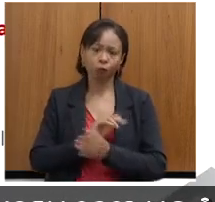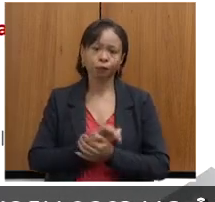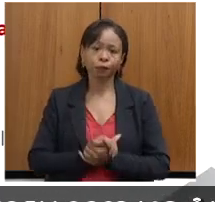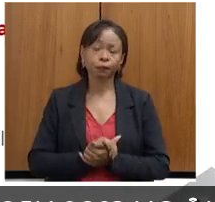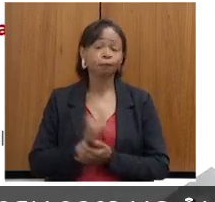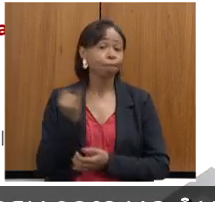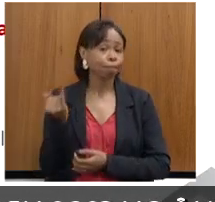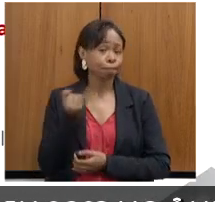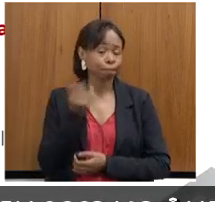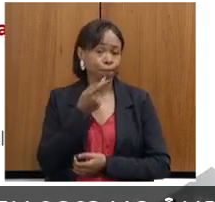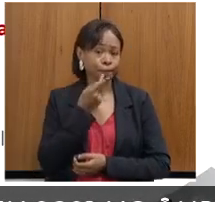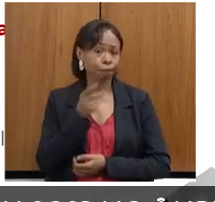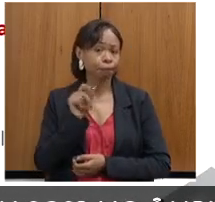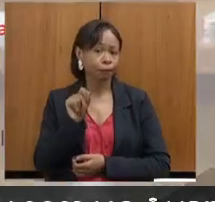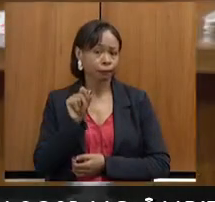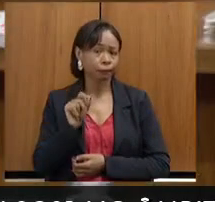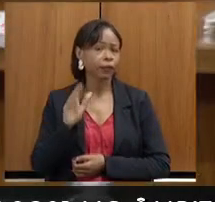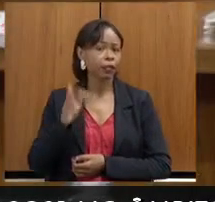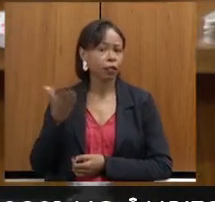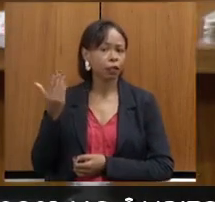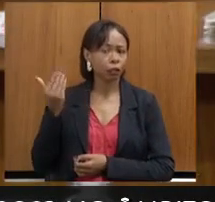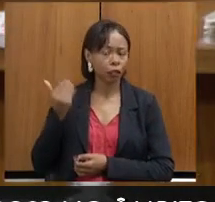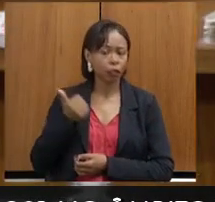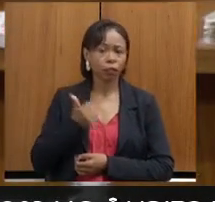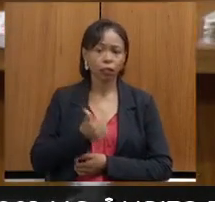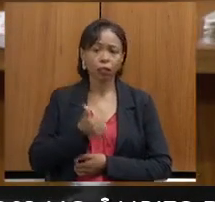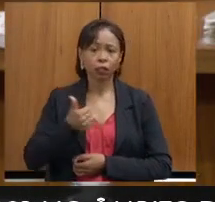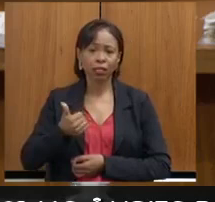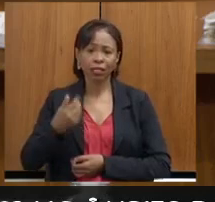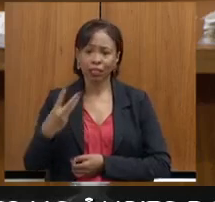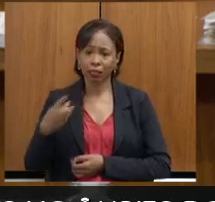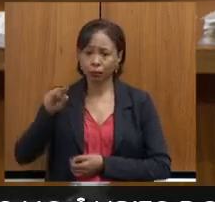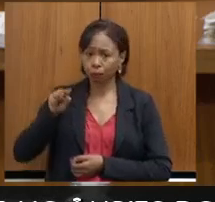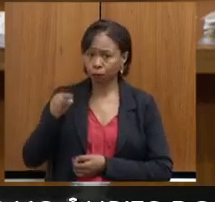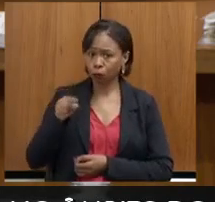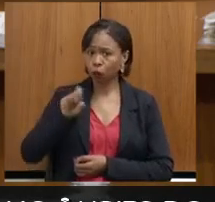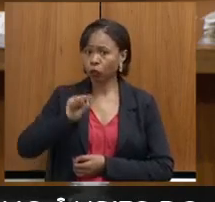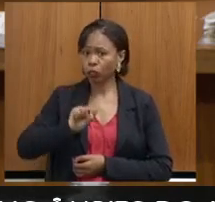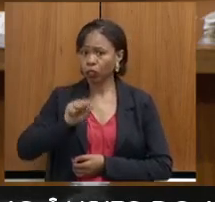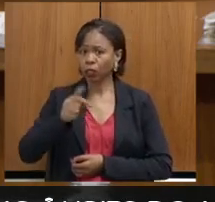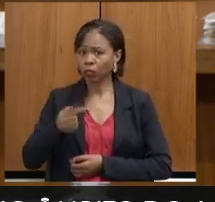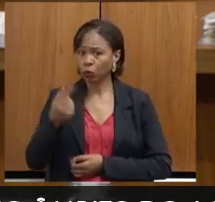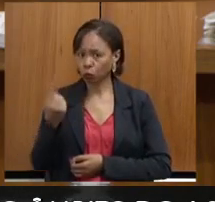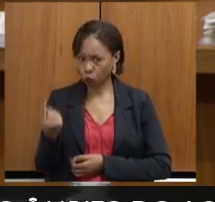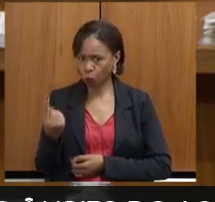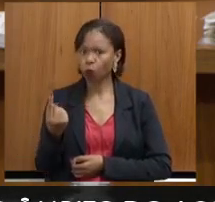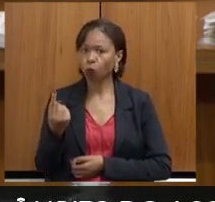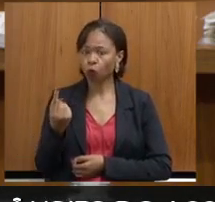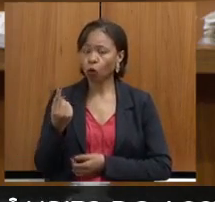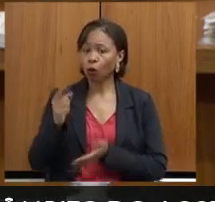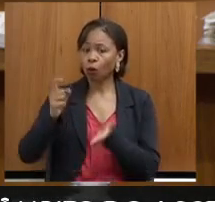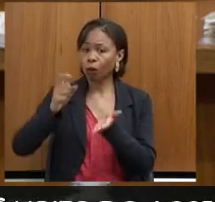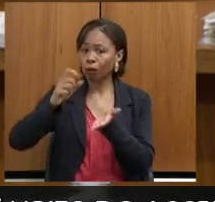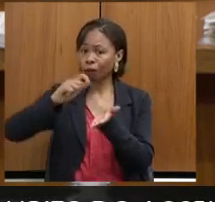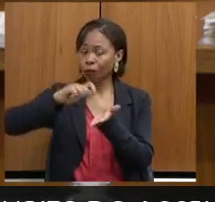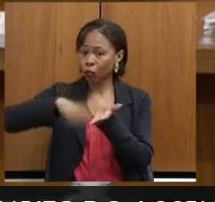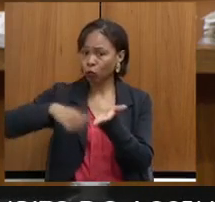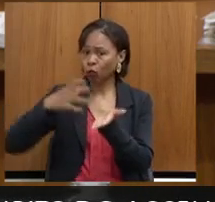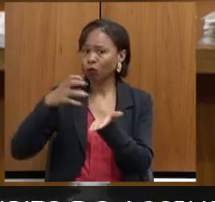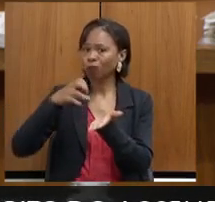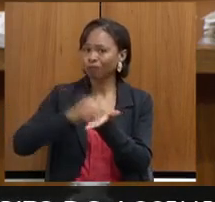ressaltar que tivemos 113 mil e oitocentos e setenta e um inscritos